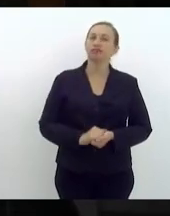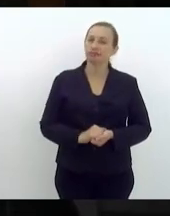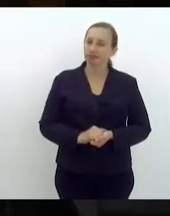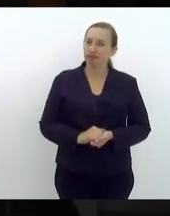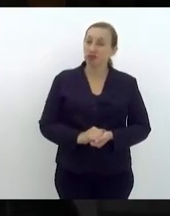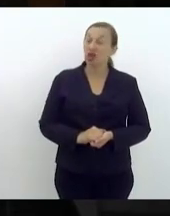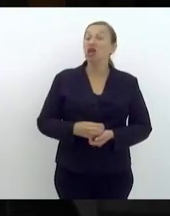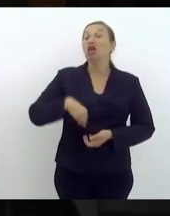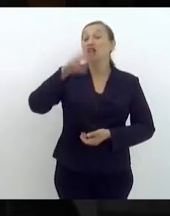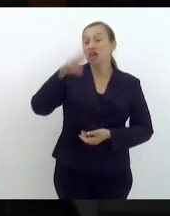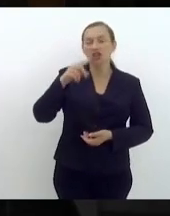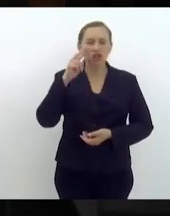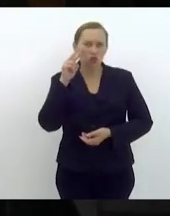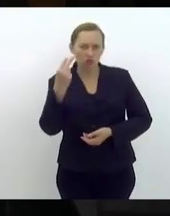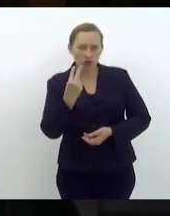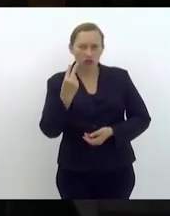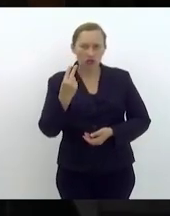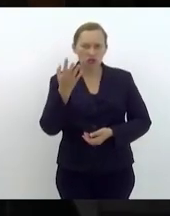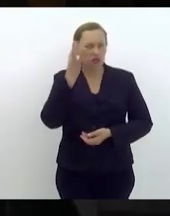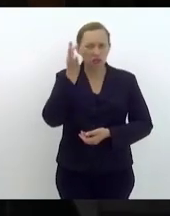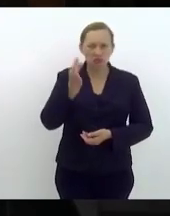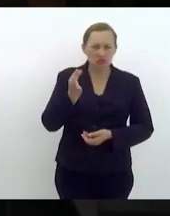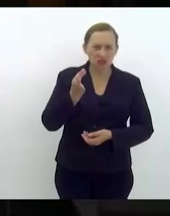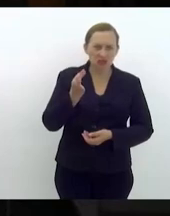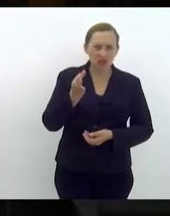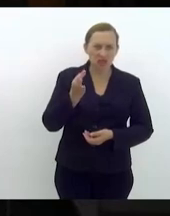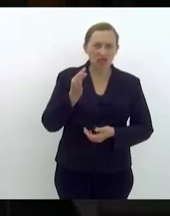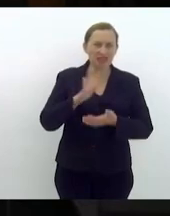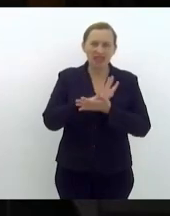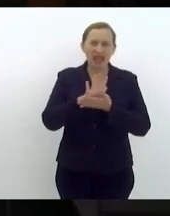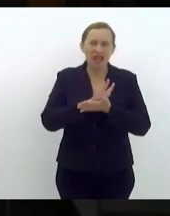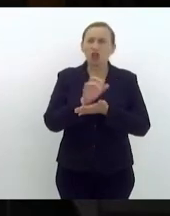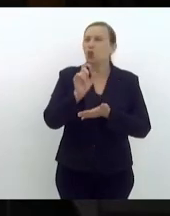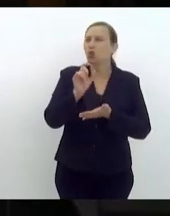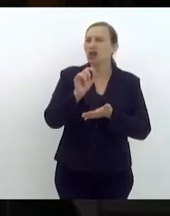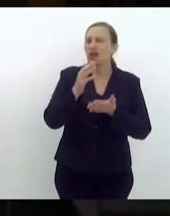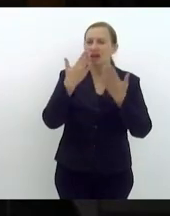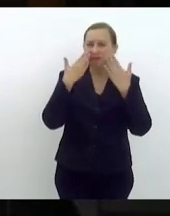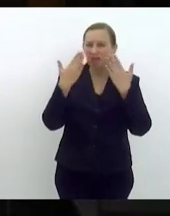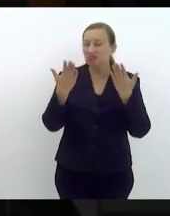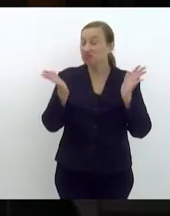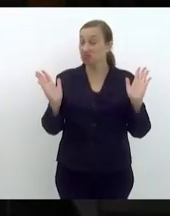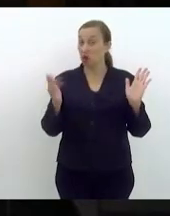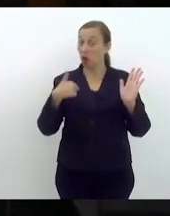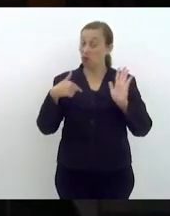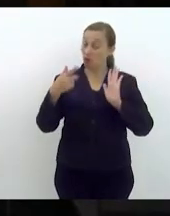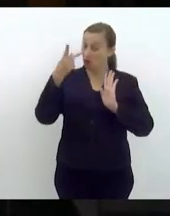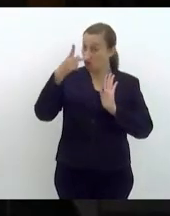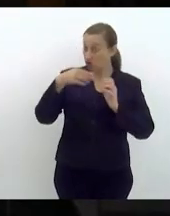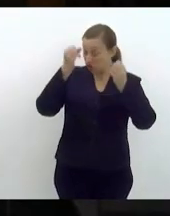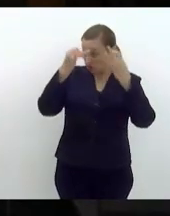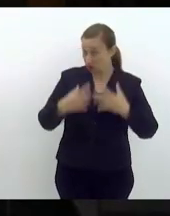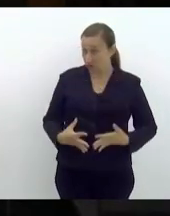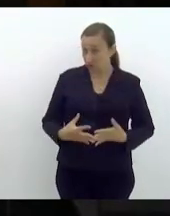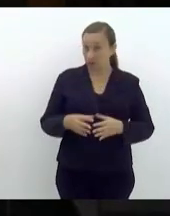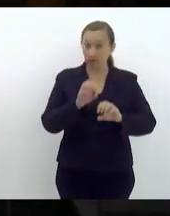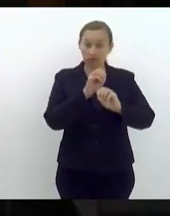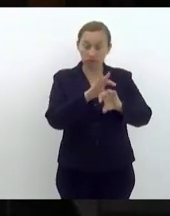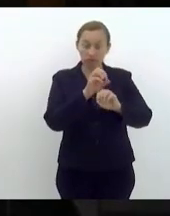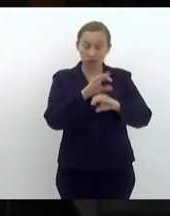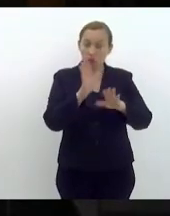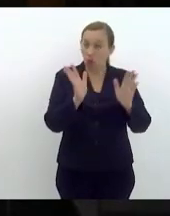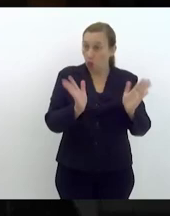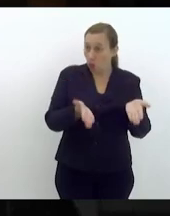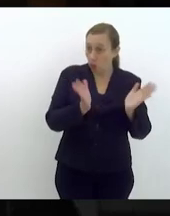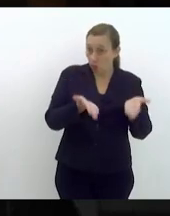para quem está nos assistindo e não consegue entender o que que essas cifras representam eu vou falar a pasta da educação hoje